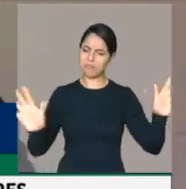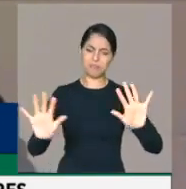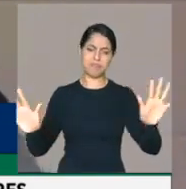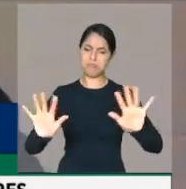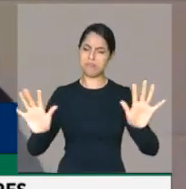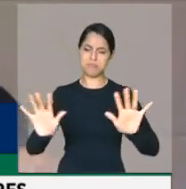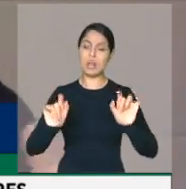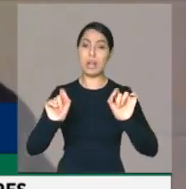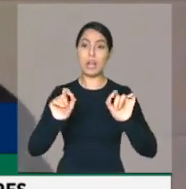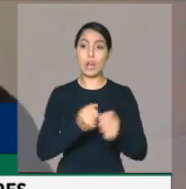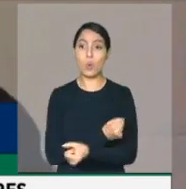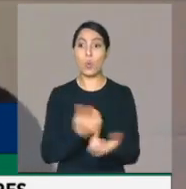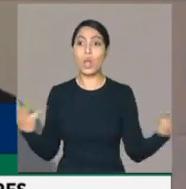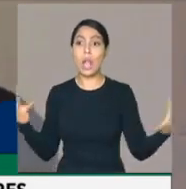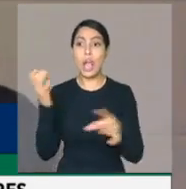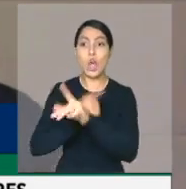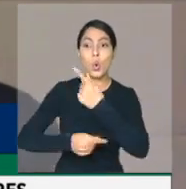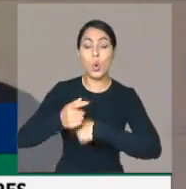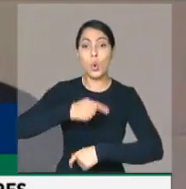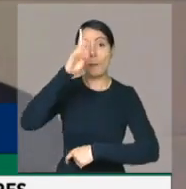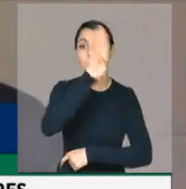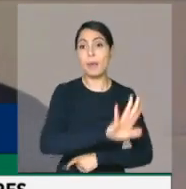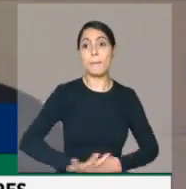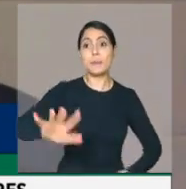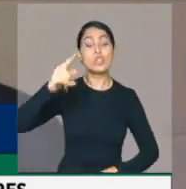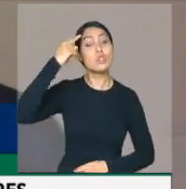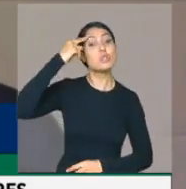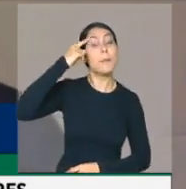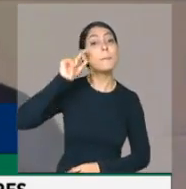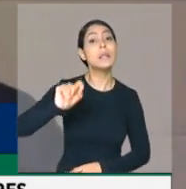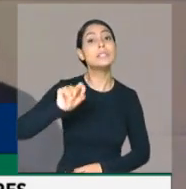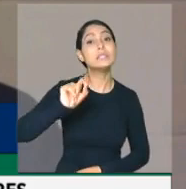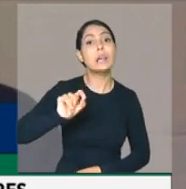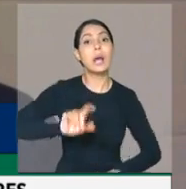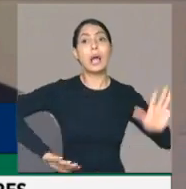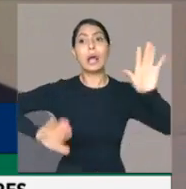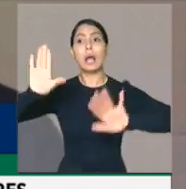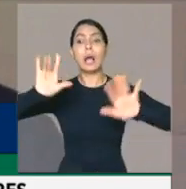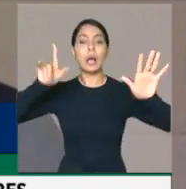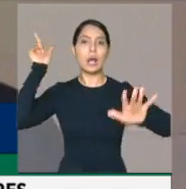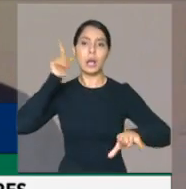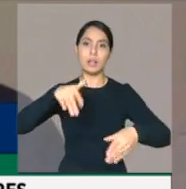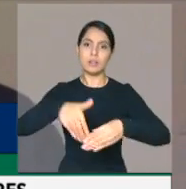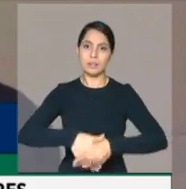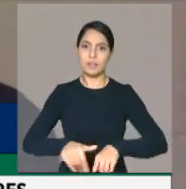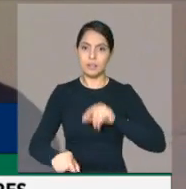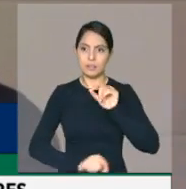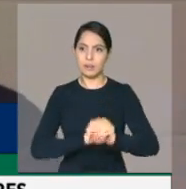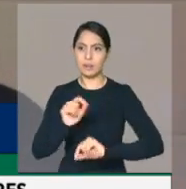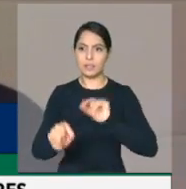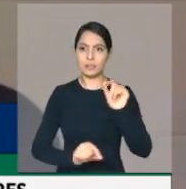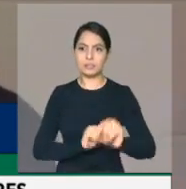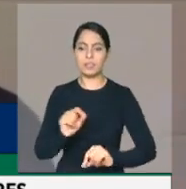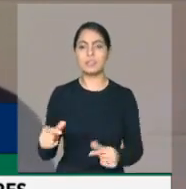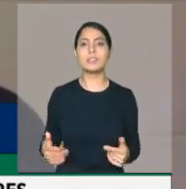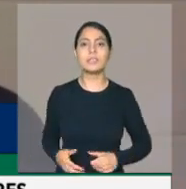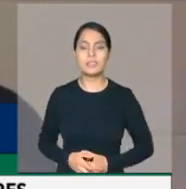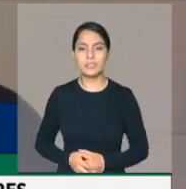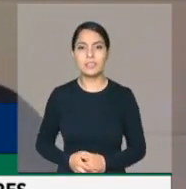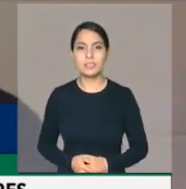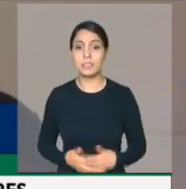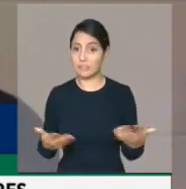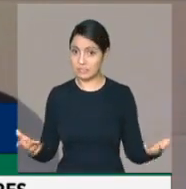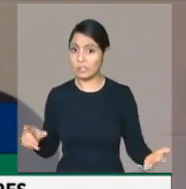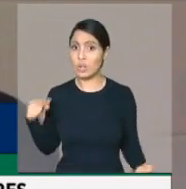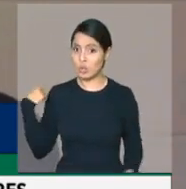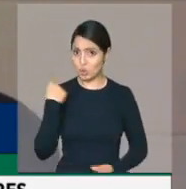está preocupado com os números da economia, porque ele só pensa em ser reeleito. Nós do PSB lutaremos contra isso. Lutaremos